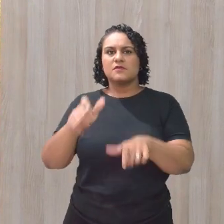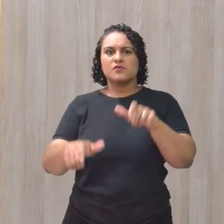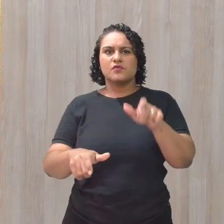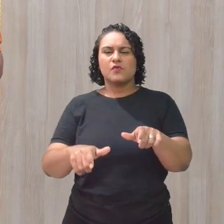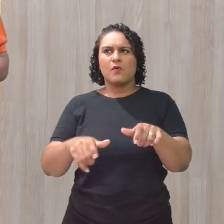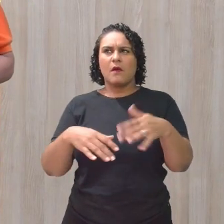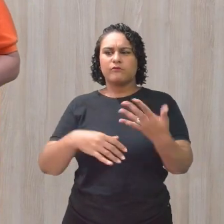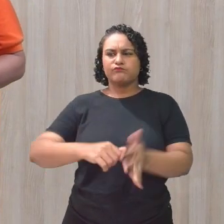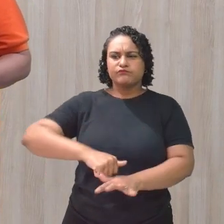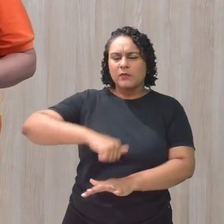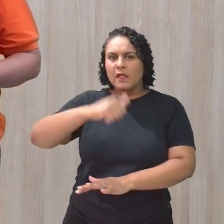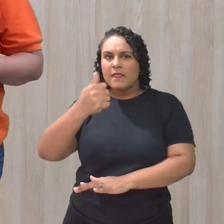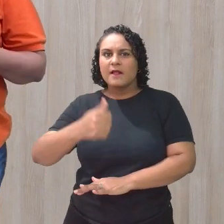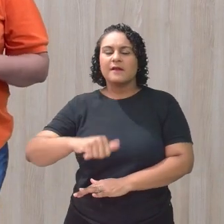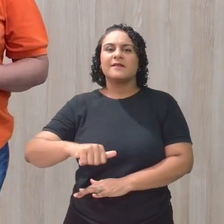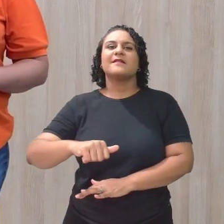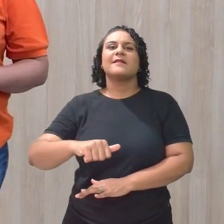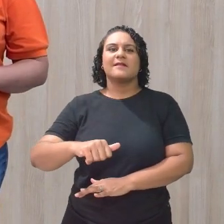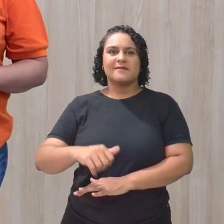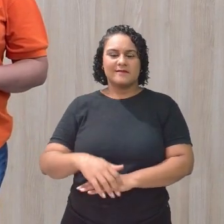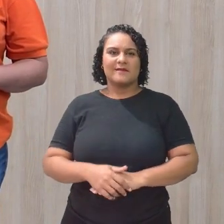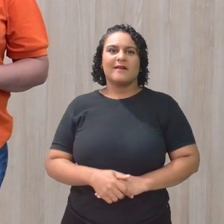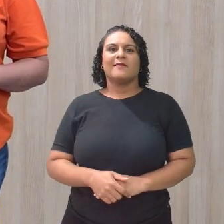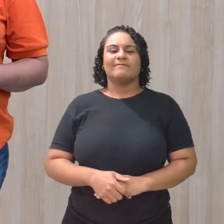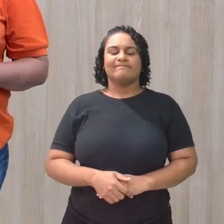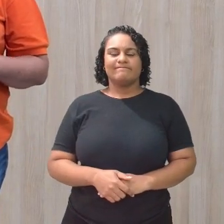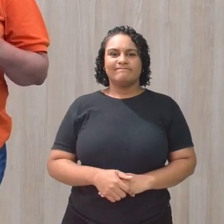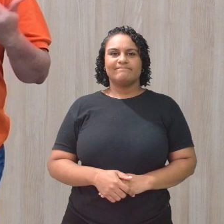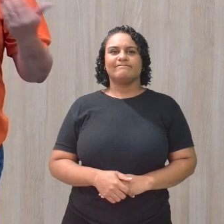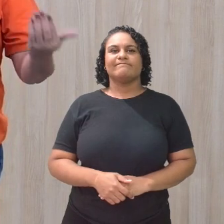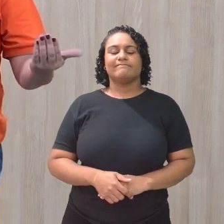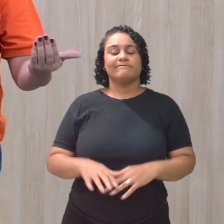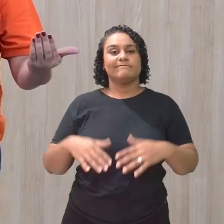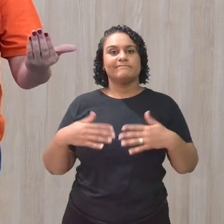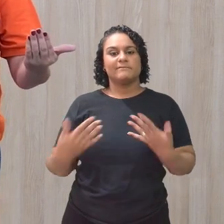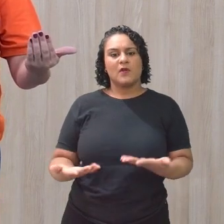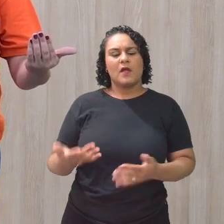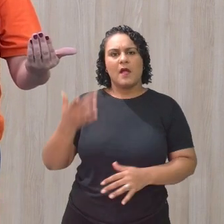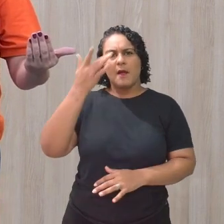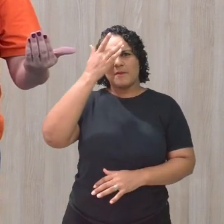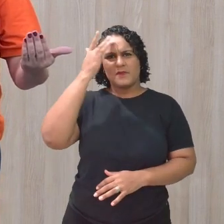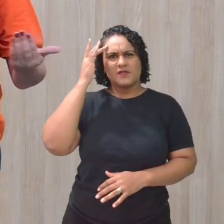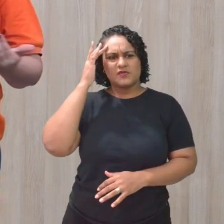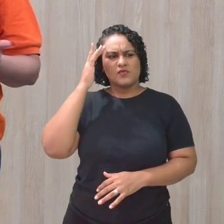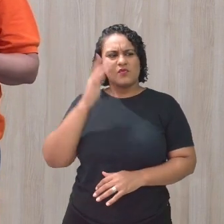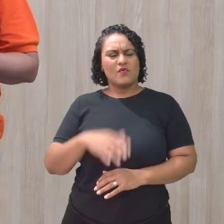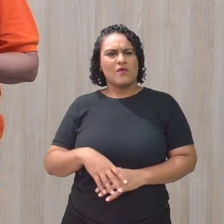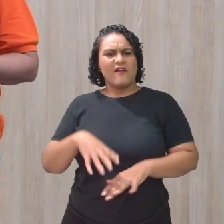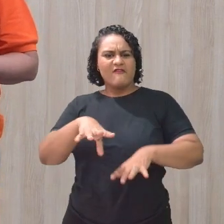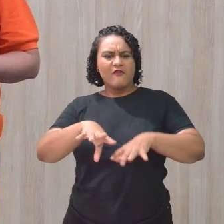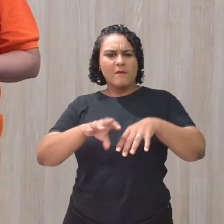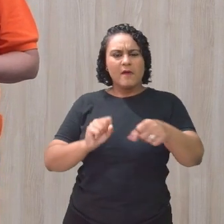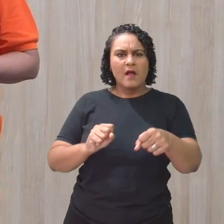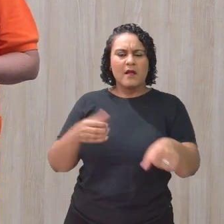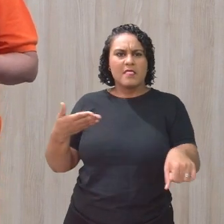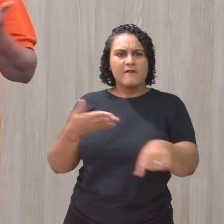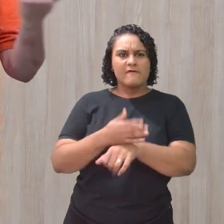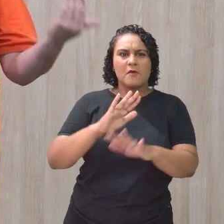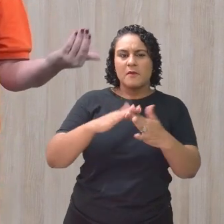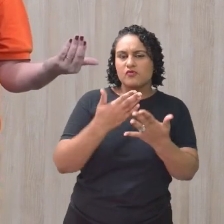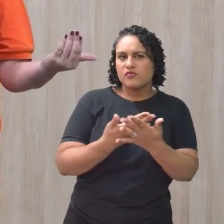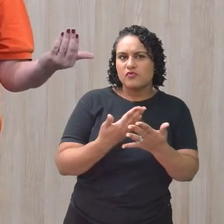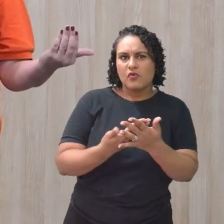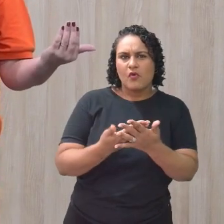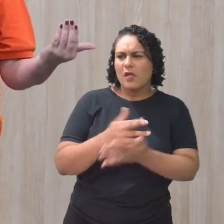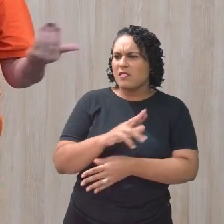uma leitura a nosso respeito. E aí essa pessoa é letrada, essa pessoa foi para a escola, não foi